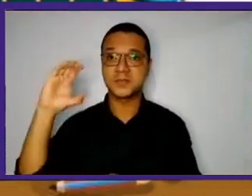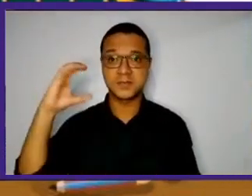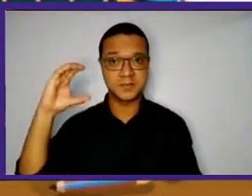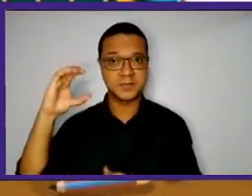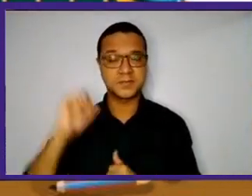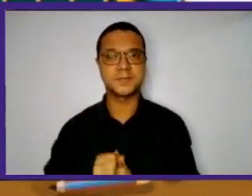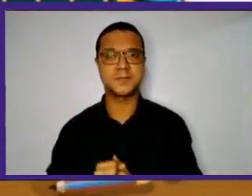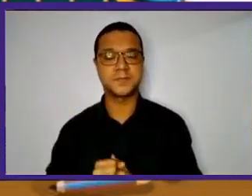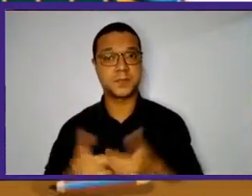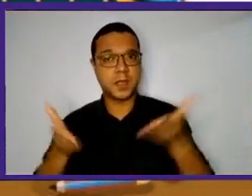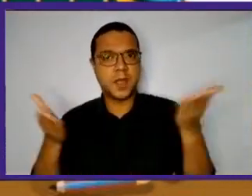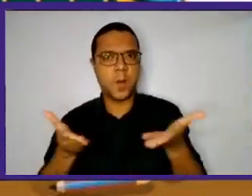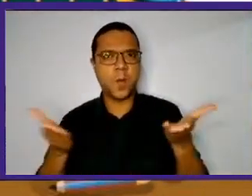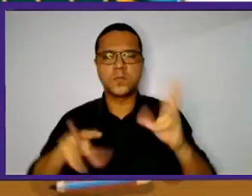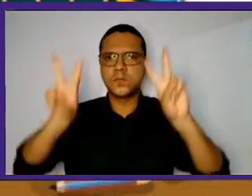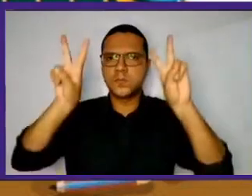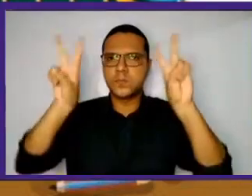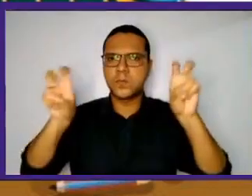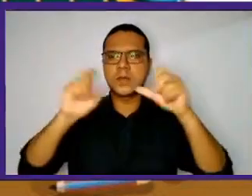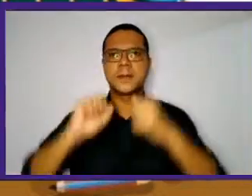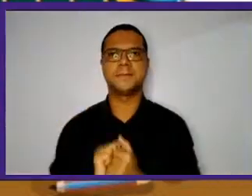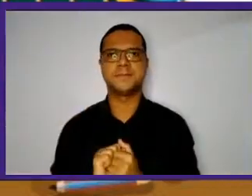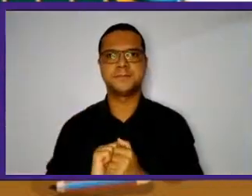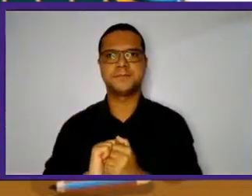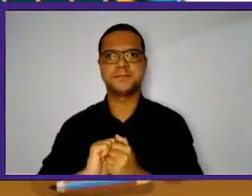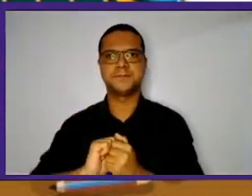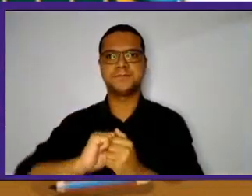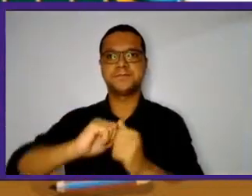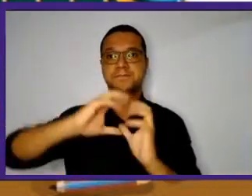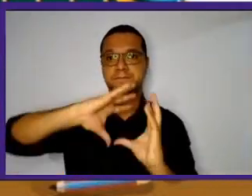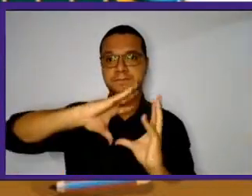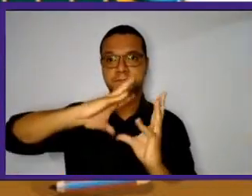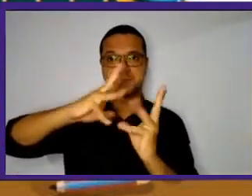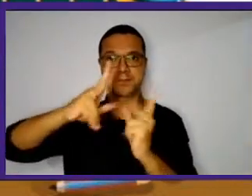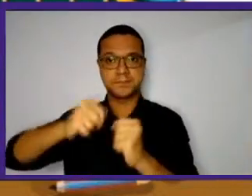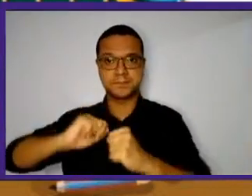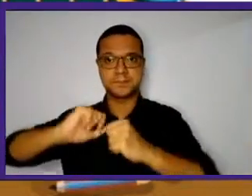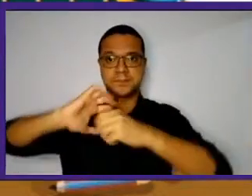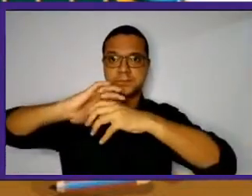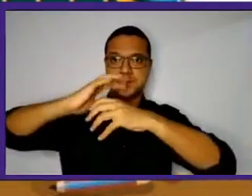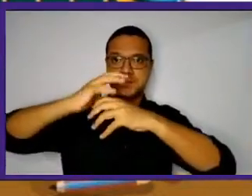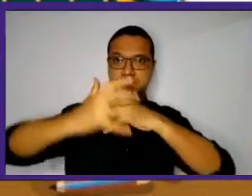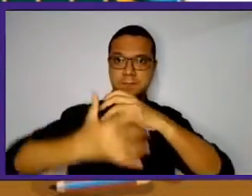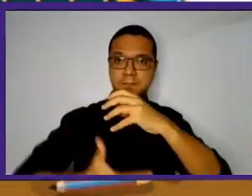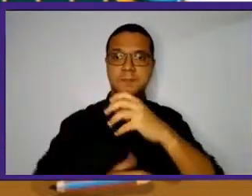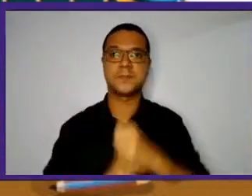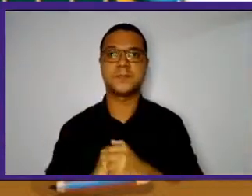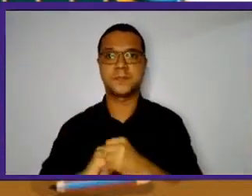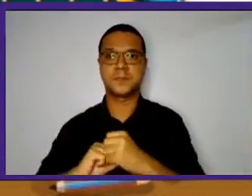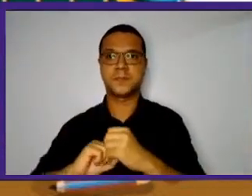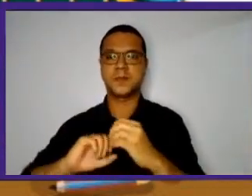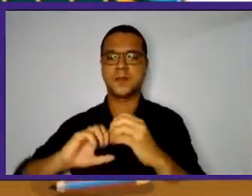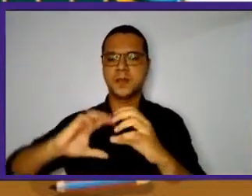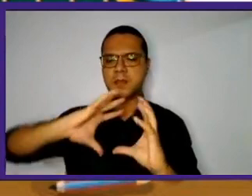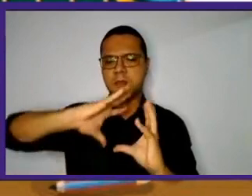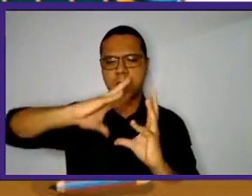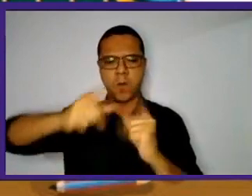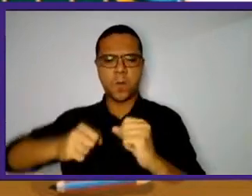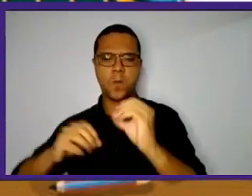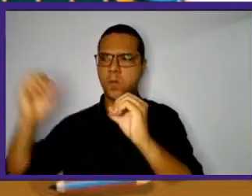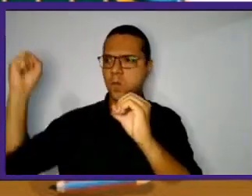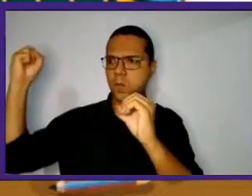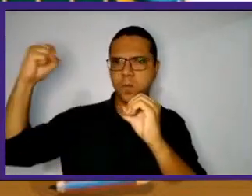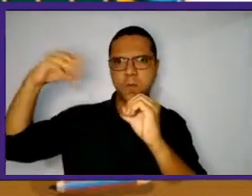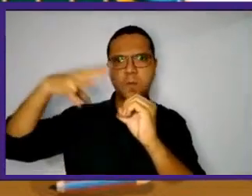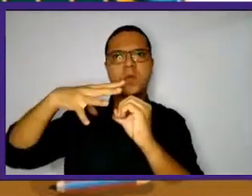ciências. Hoje com o tema camada de ozônio e efeito estufa. Vocês já